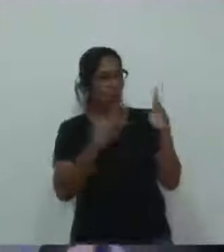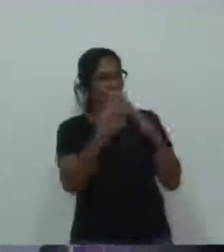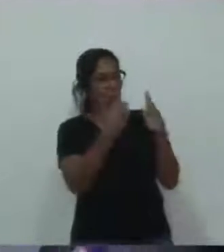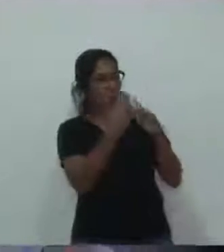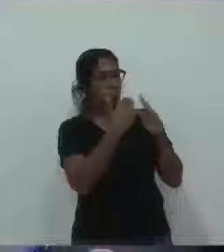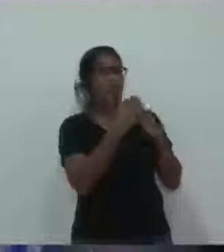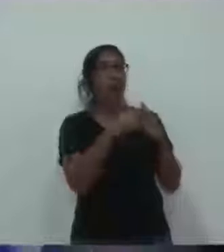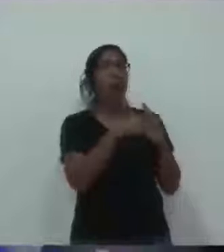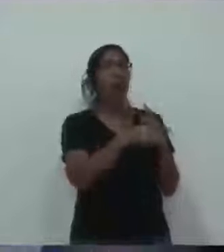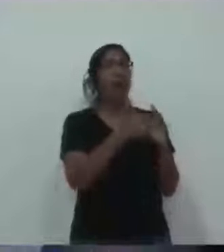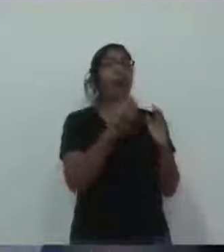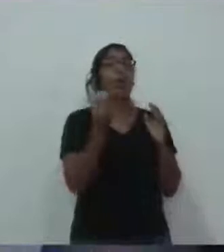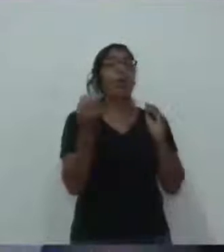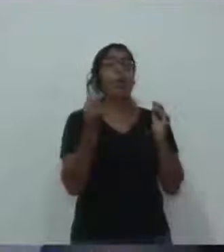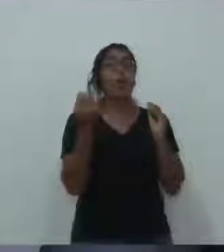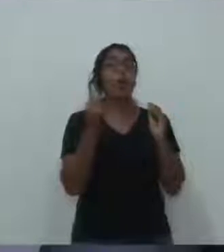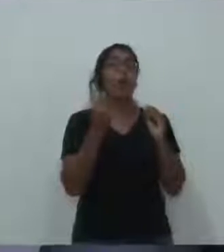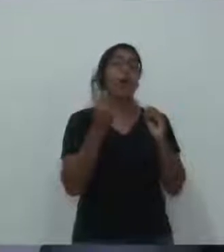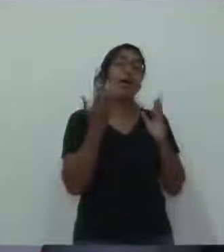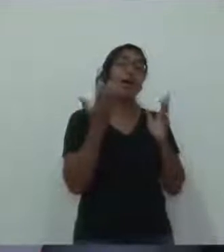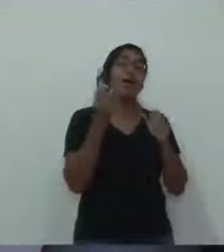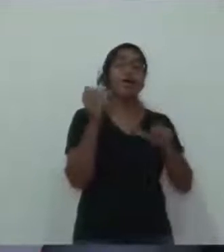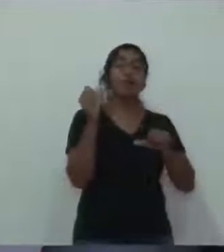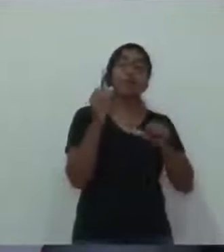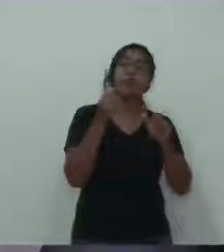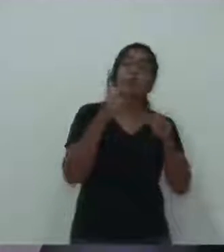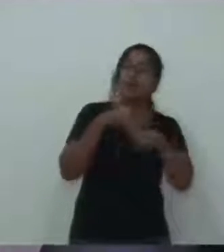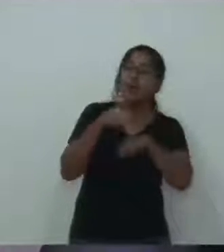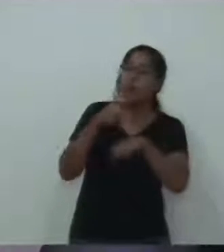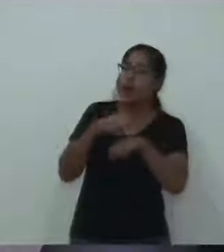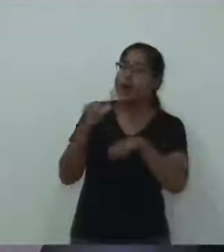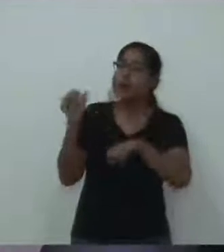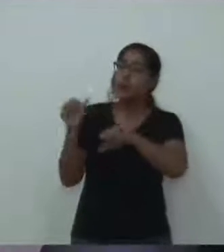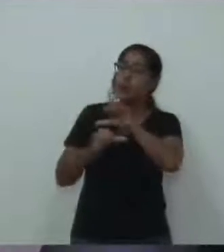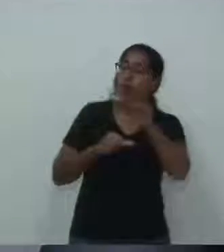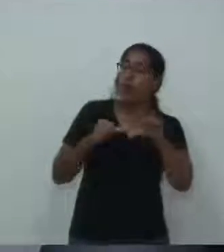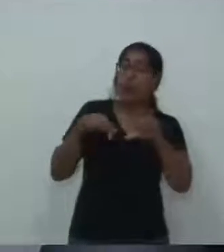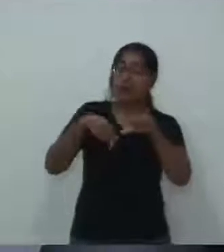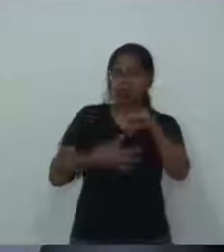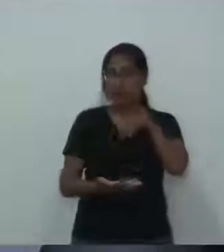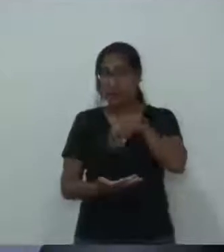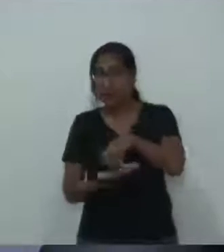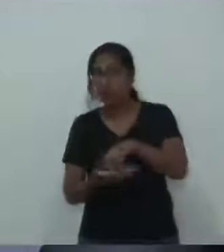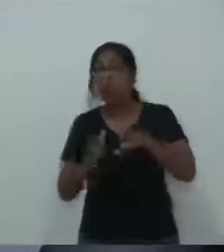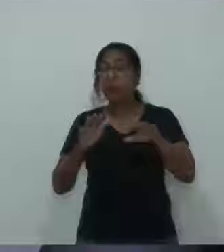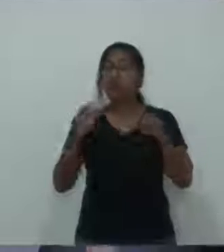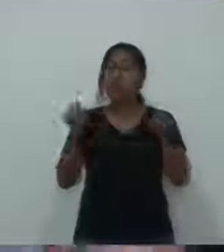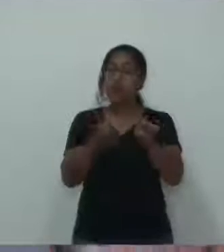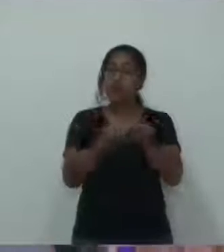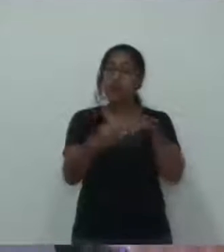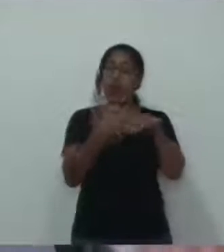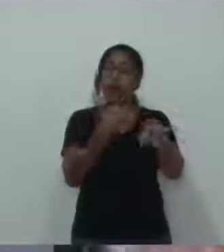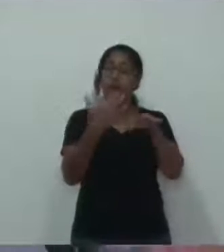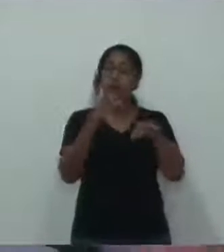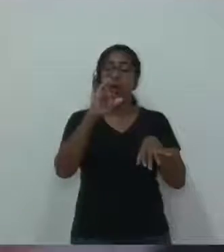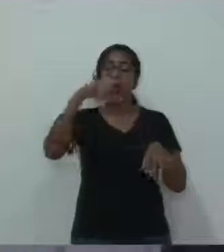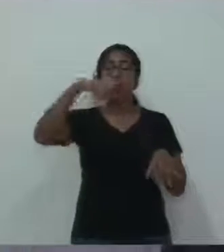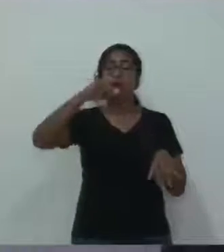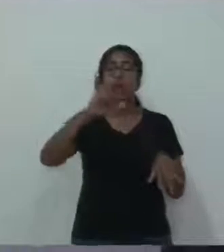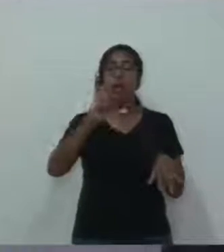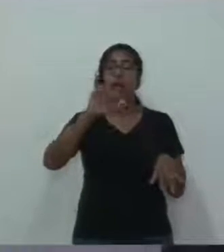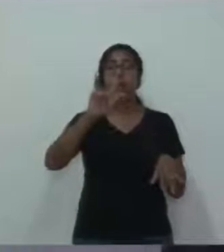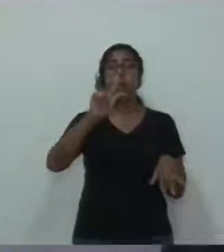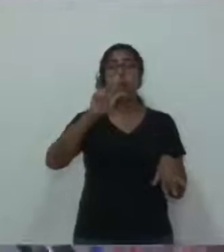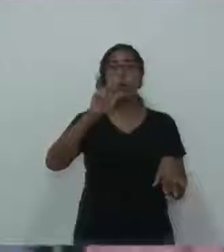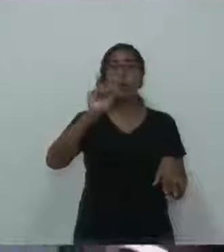inversões, não só daqui da região central, mas também da Imigrantes, né? Avenida dos Imigrantes, então, essa reunião. E hoje nós